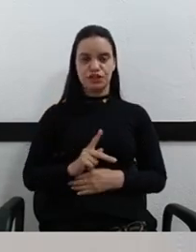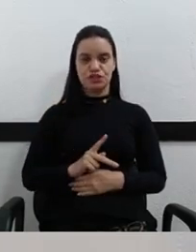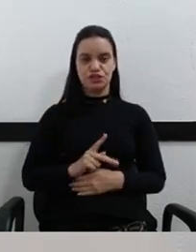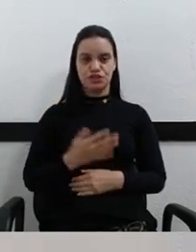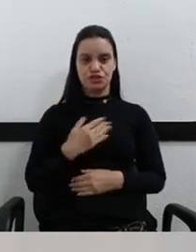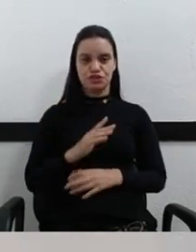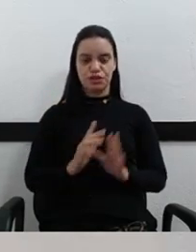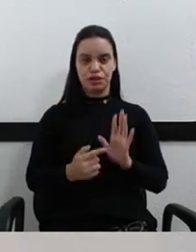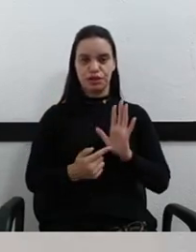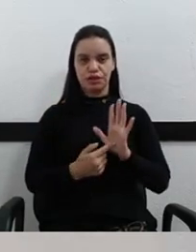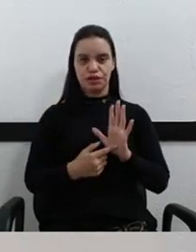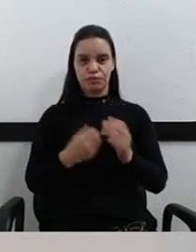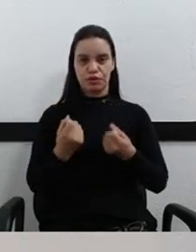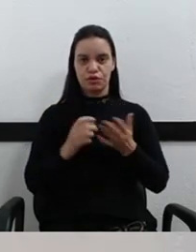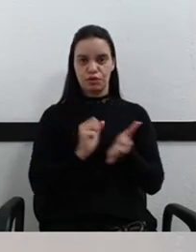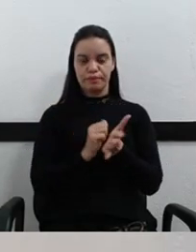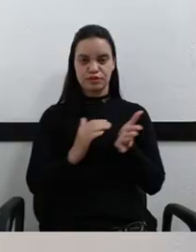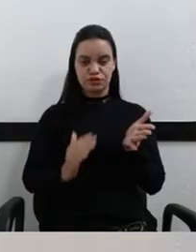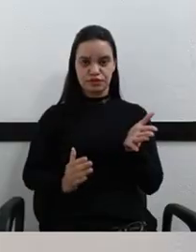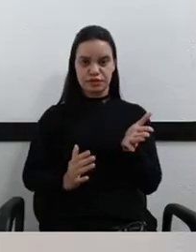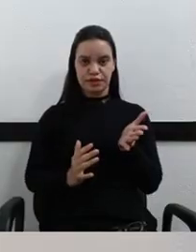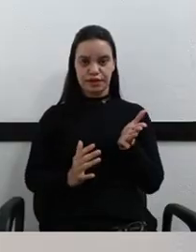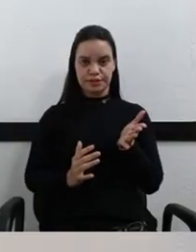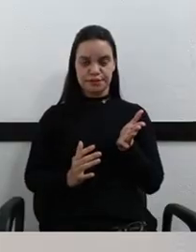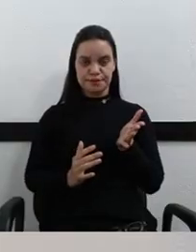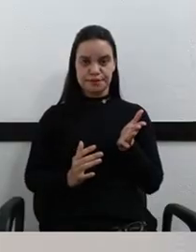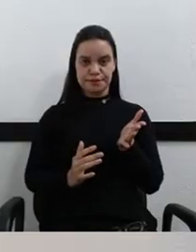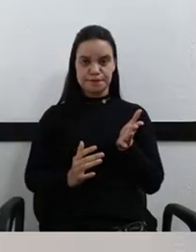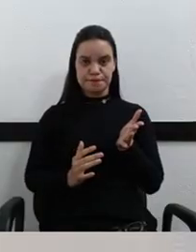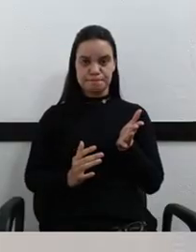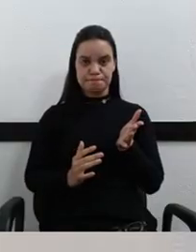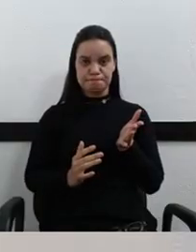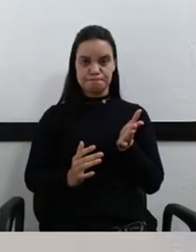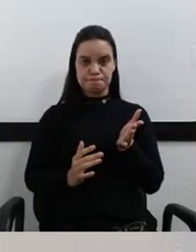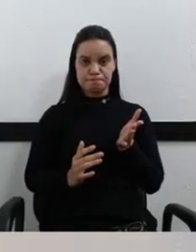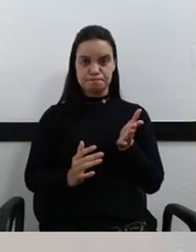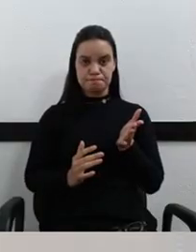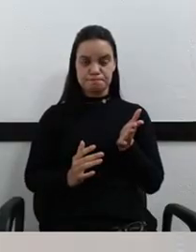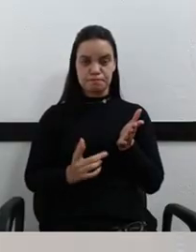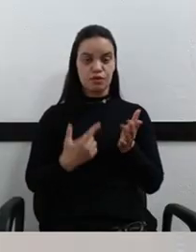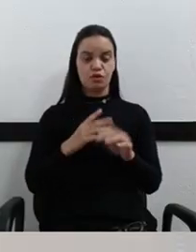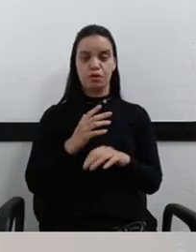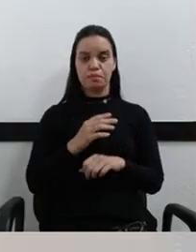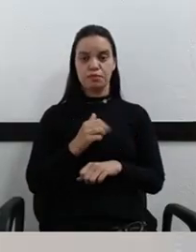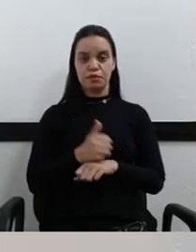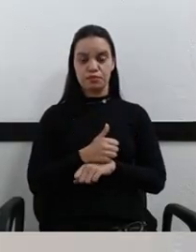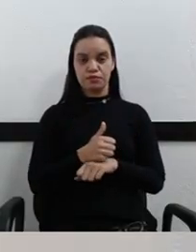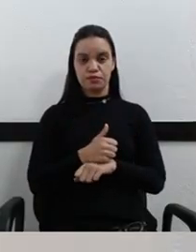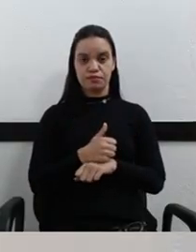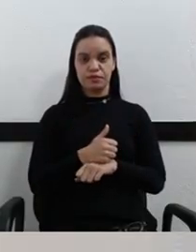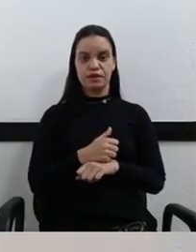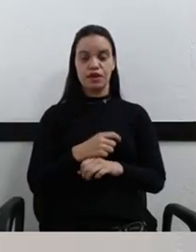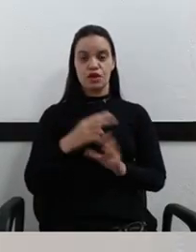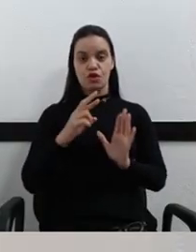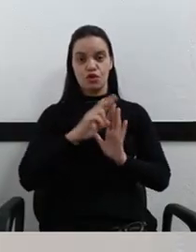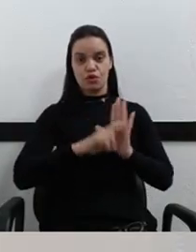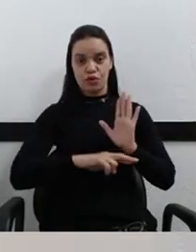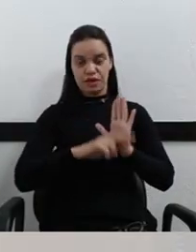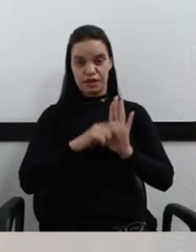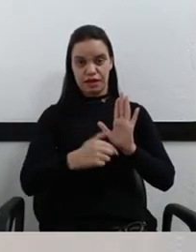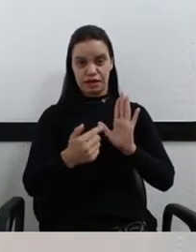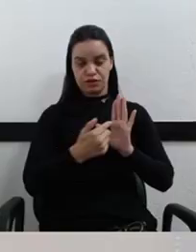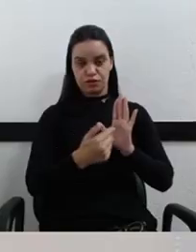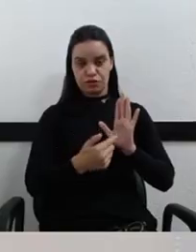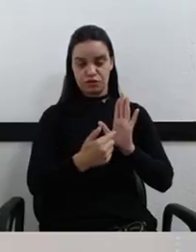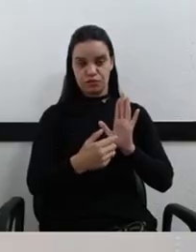ele traz o primeiro relatório de atividade, para fins de confirmação na carreira. Consta no relatório que o estágio participou do